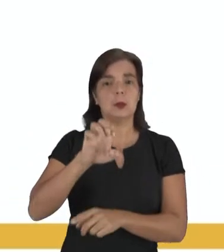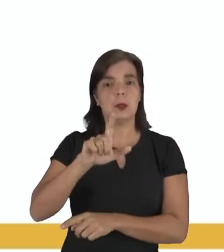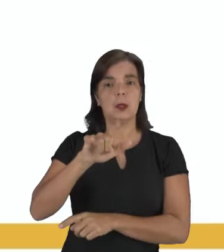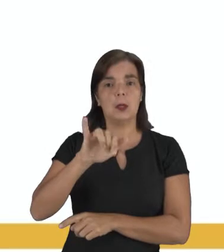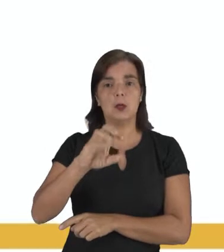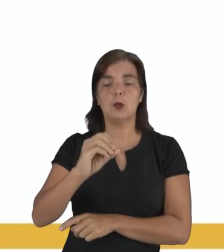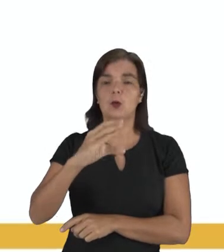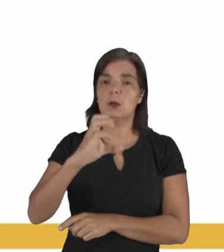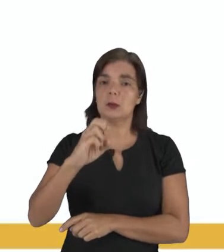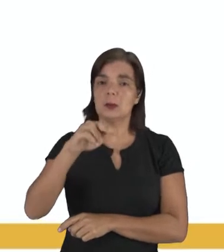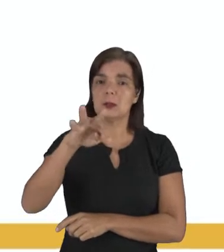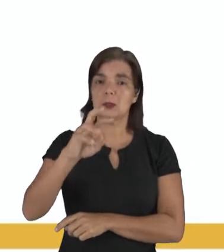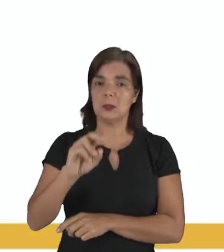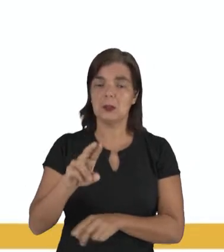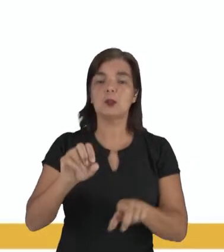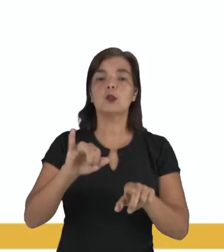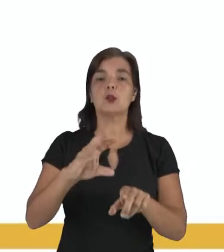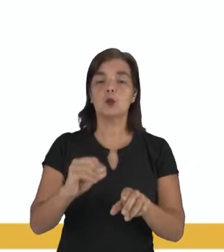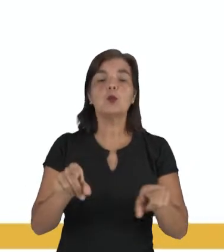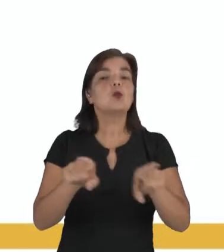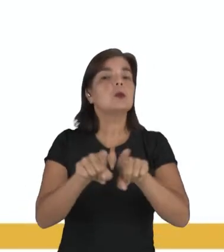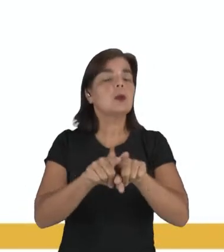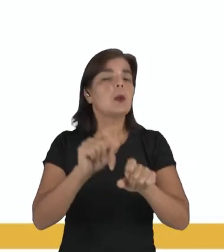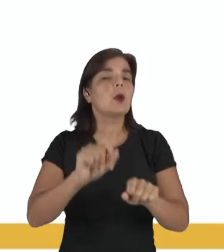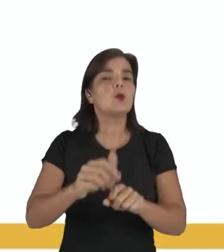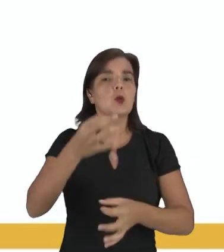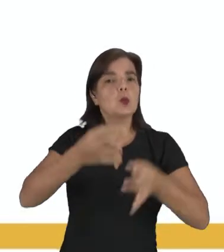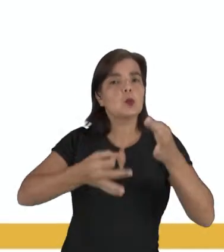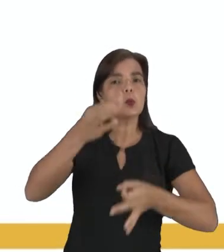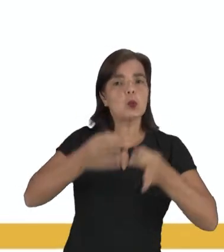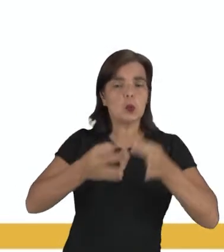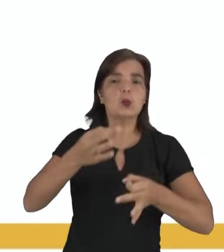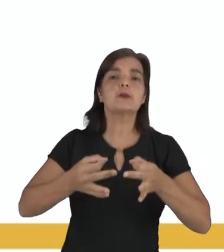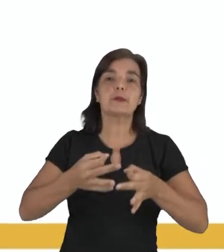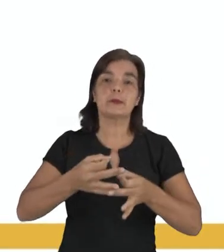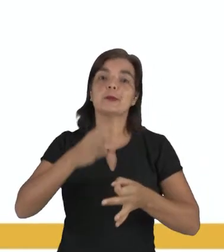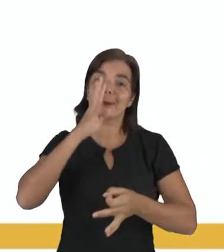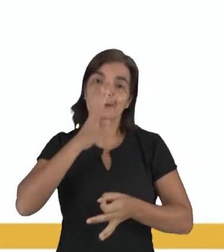uma representação do julgamento dele, que foi condenado